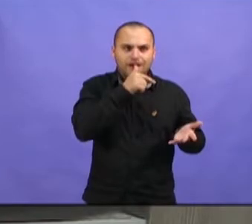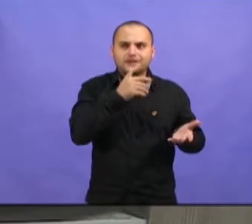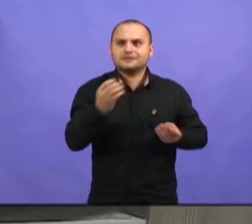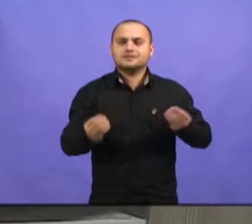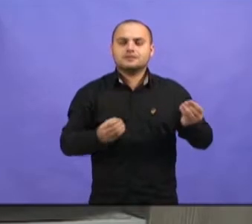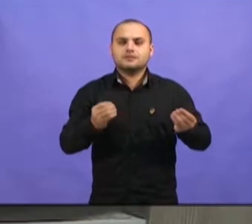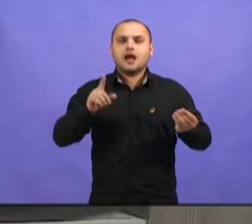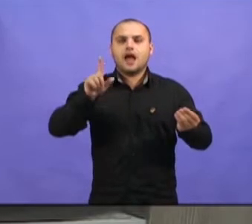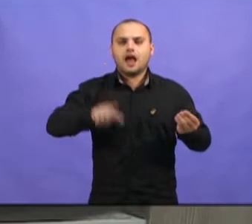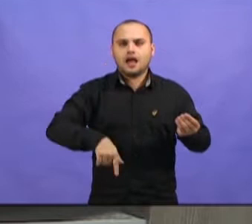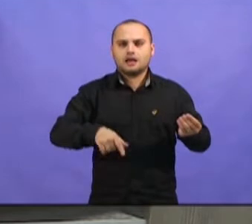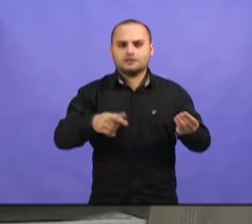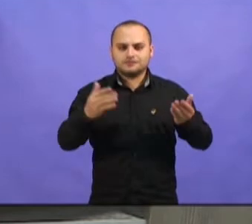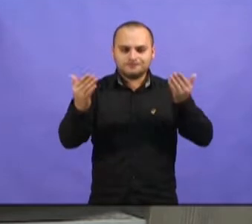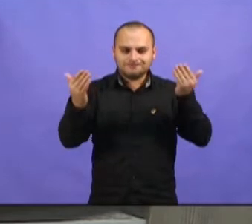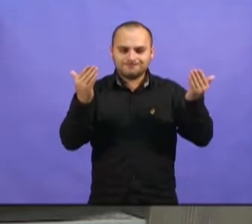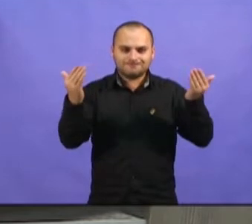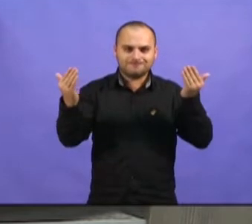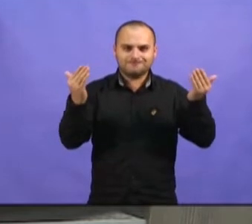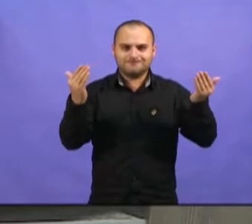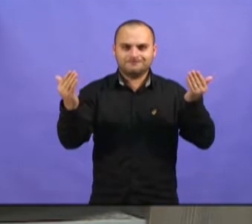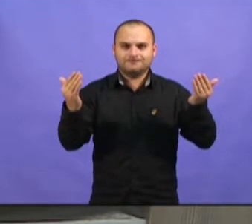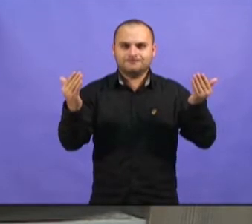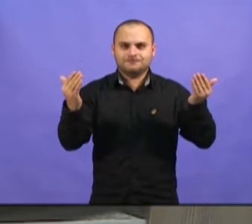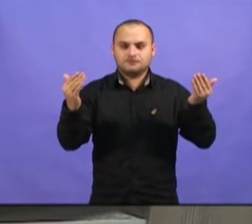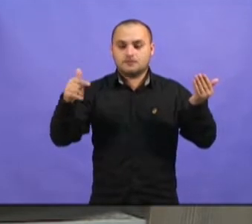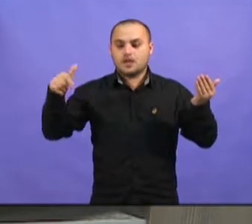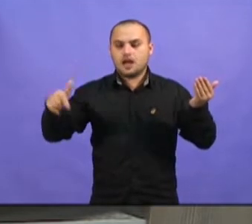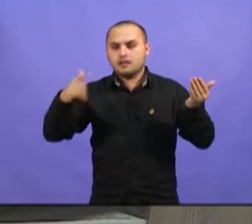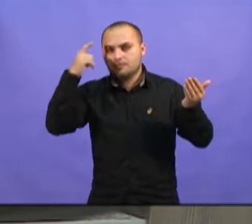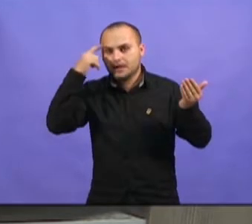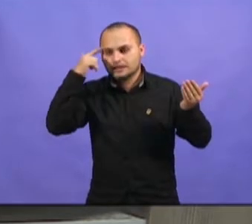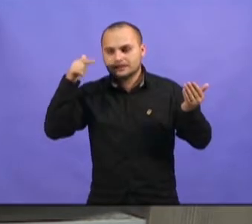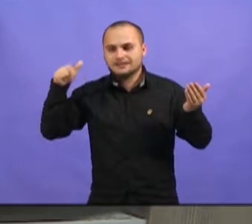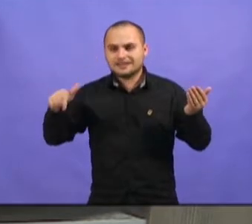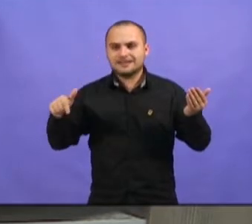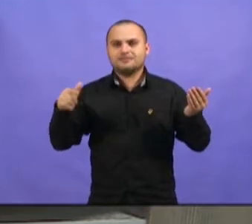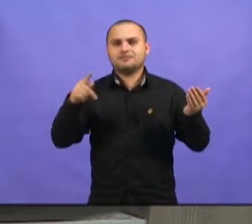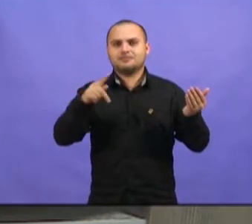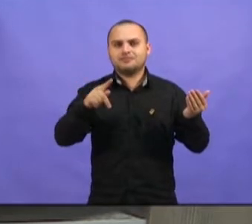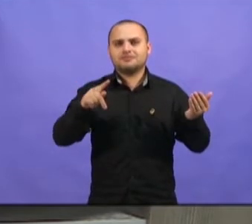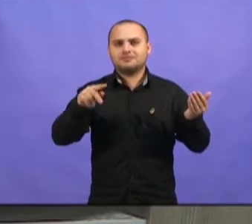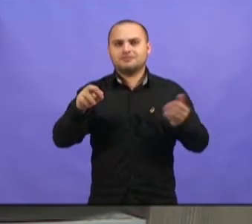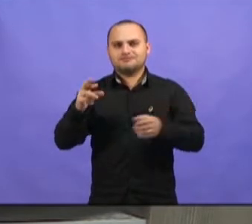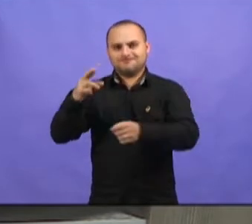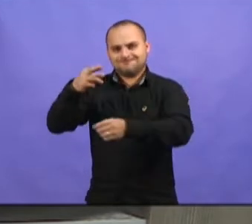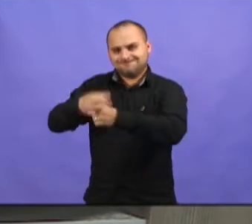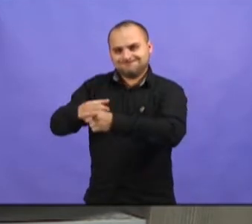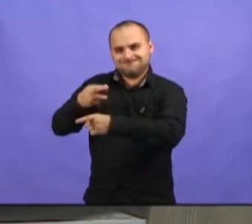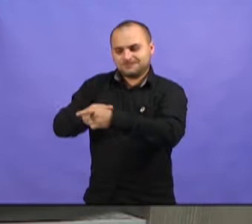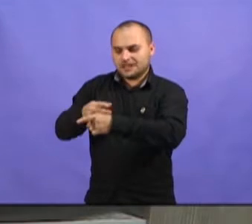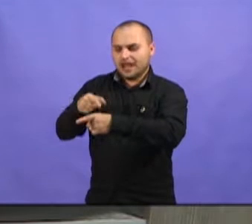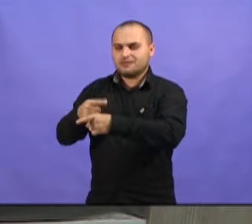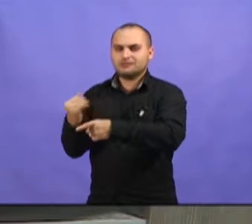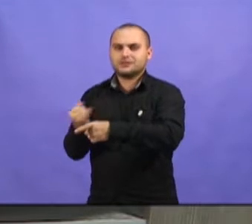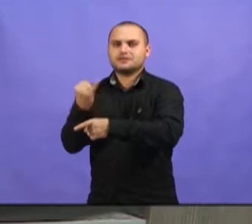uma ideação de que essa próstata tinha uma função e a parte psicológica está